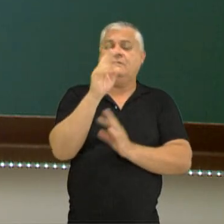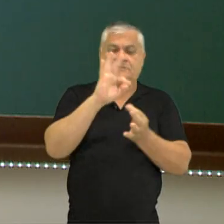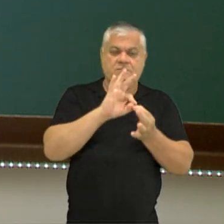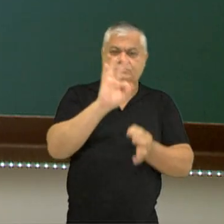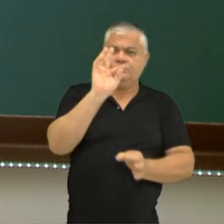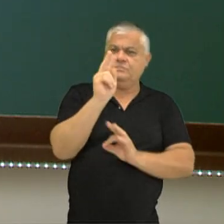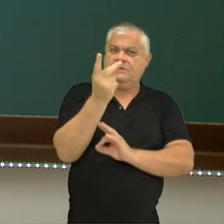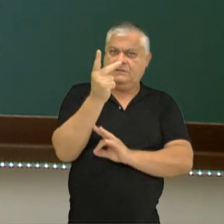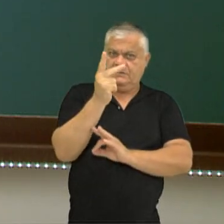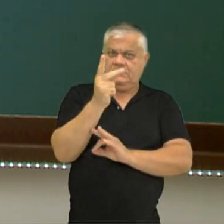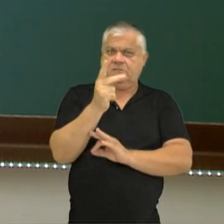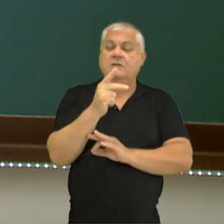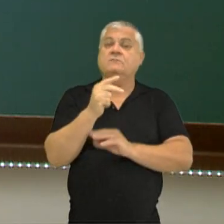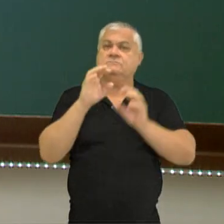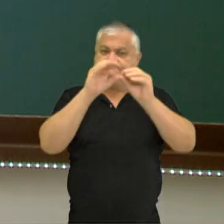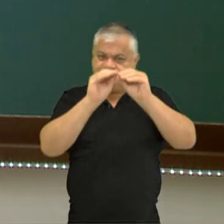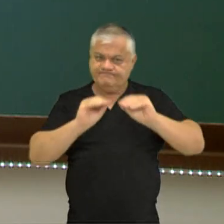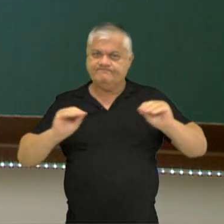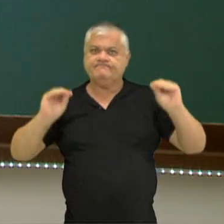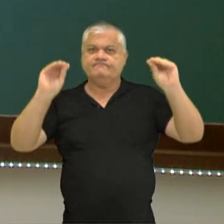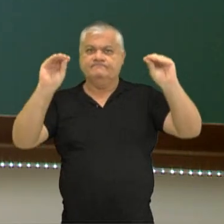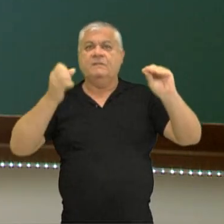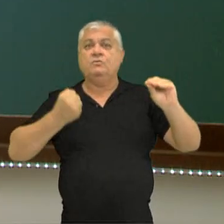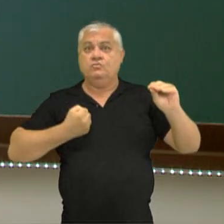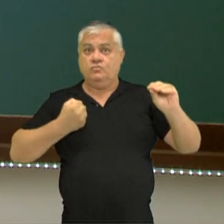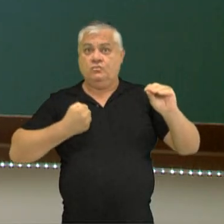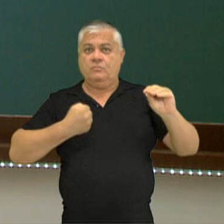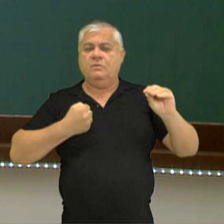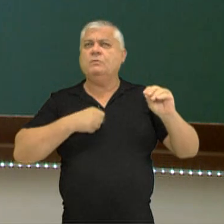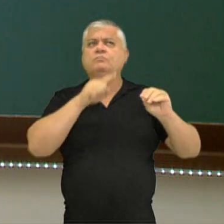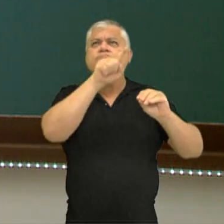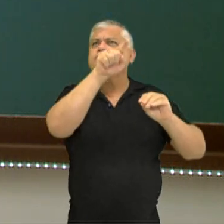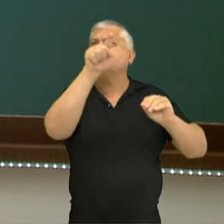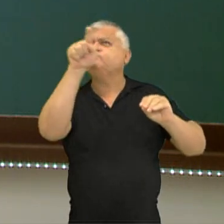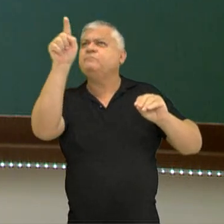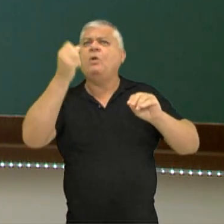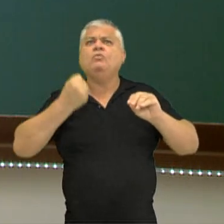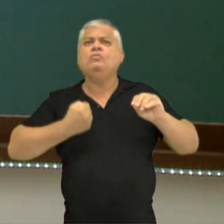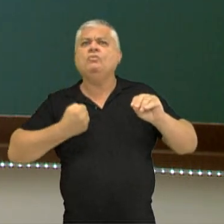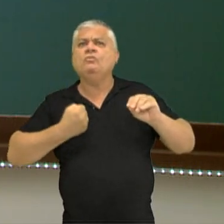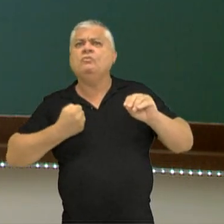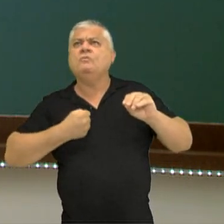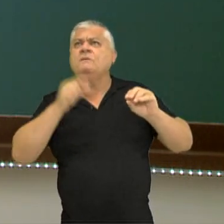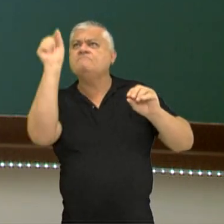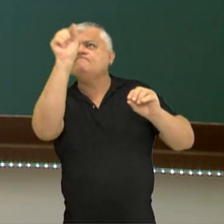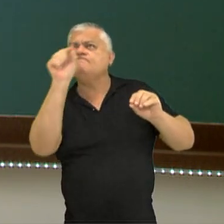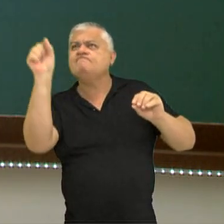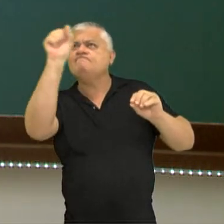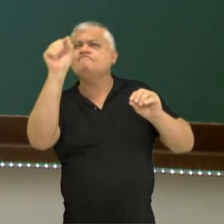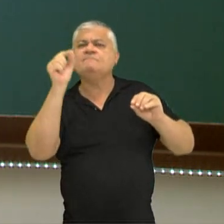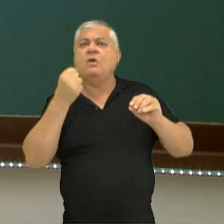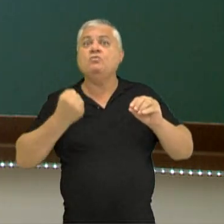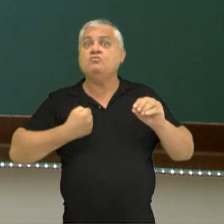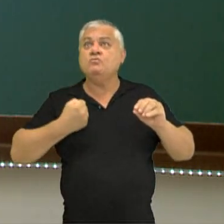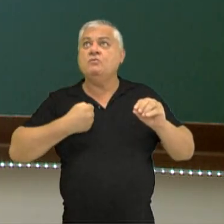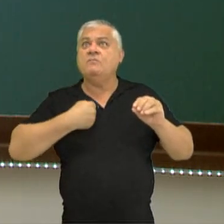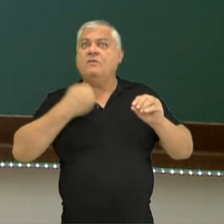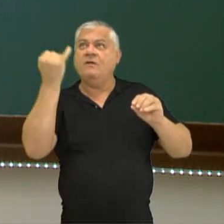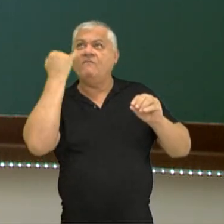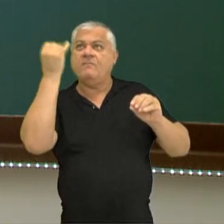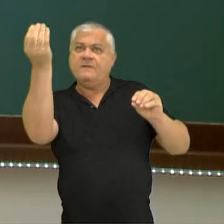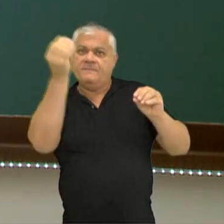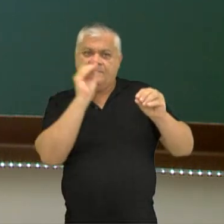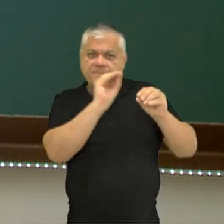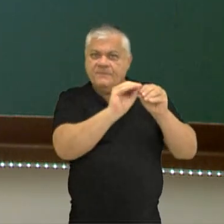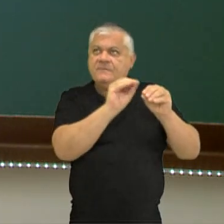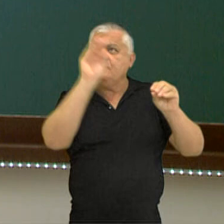gente tem que fazer, separar os dados. Eu estou fazendo a leitura, está lá com o lápis, já circula aquela informação, ou já